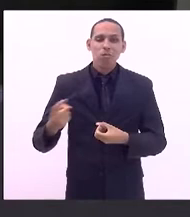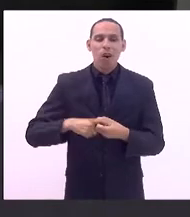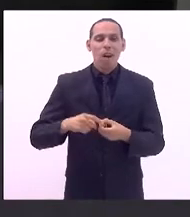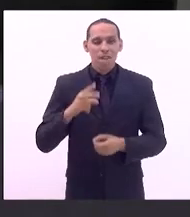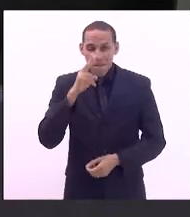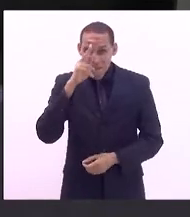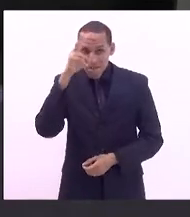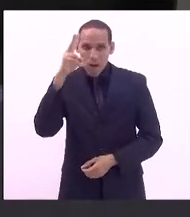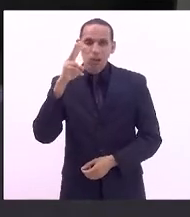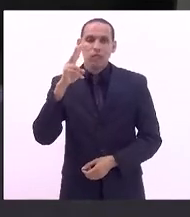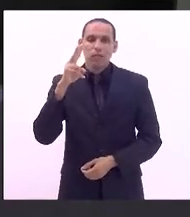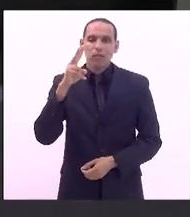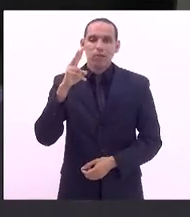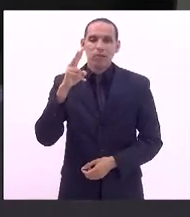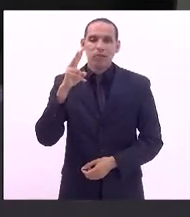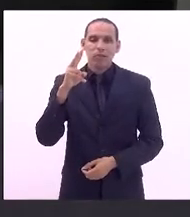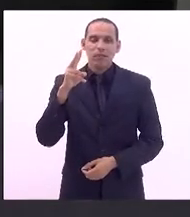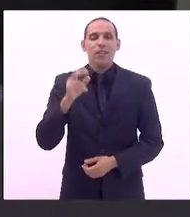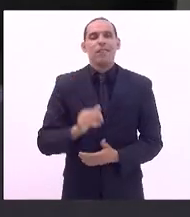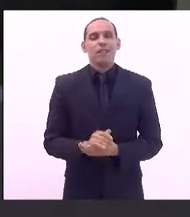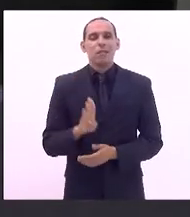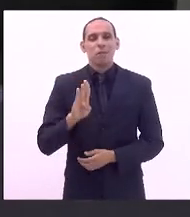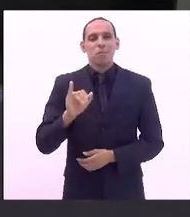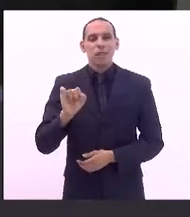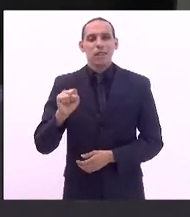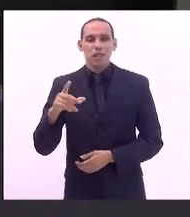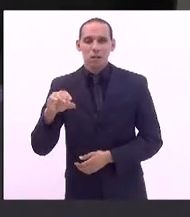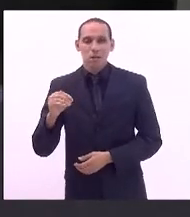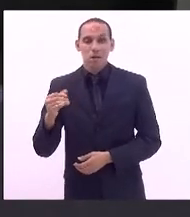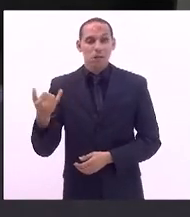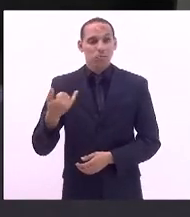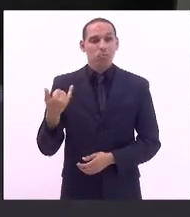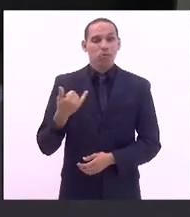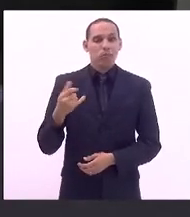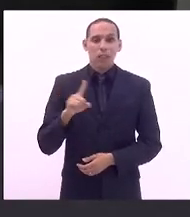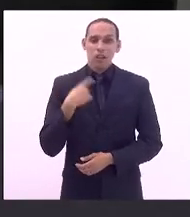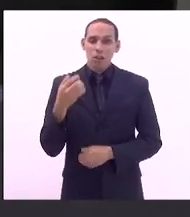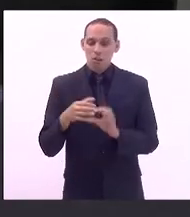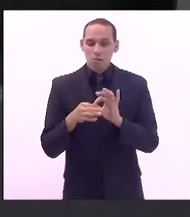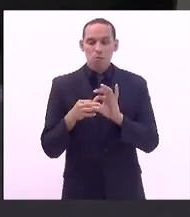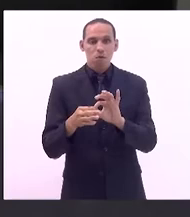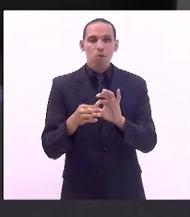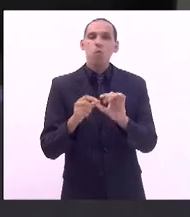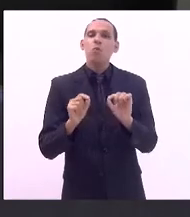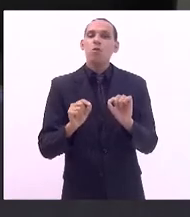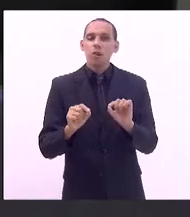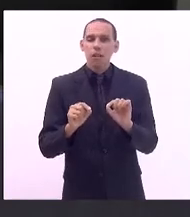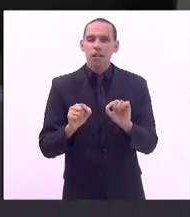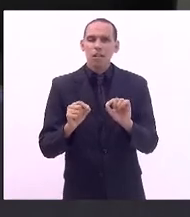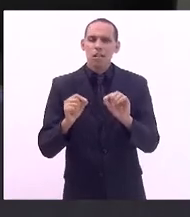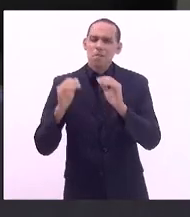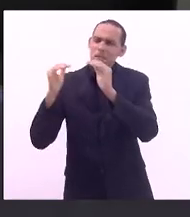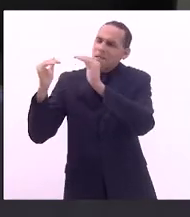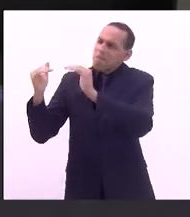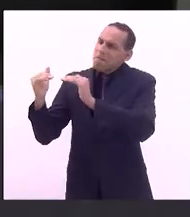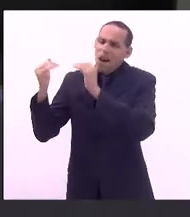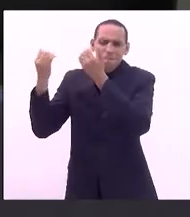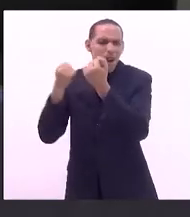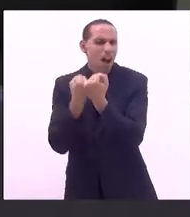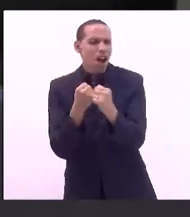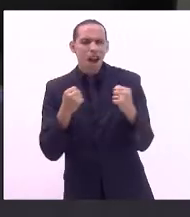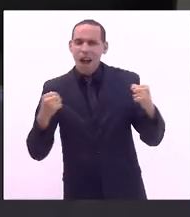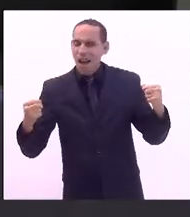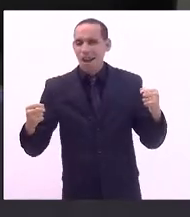e ele sempre diz que o que nos une é muito maior gigantesco